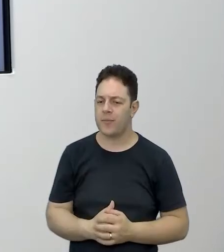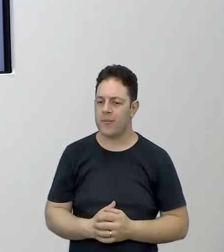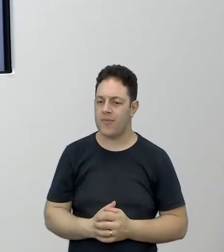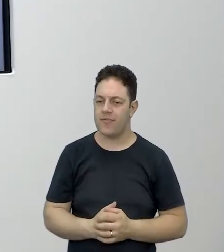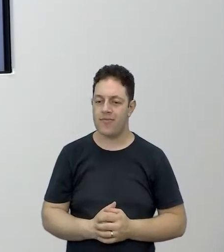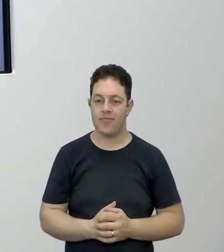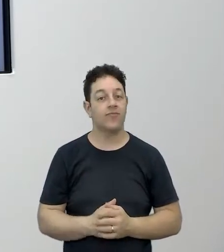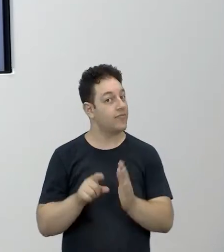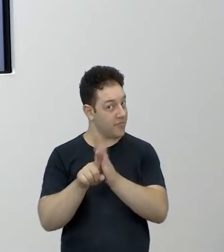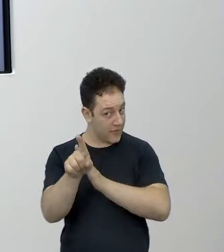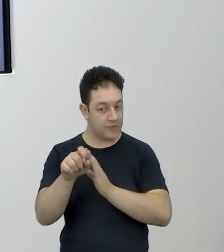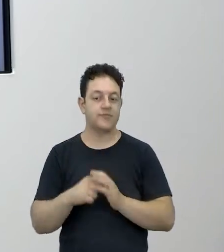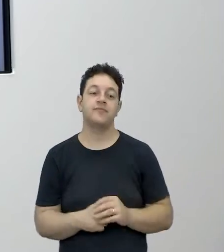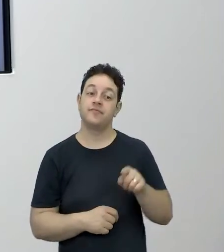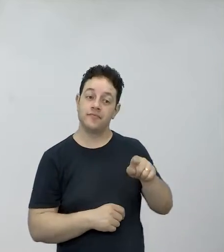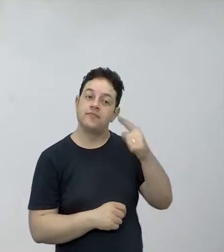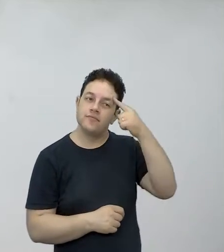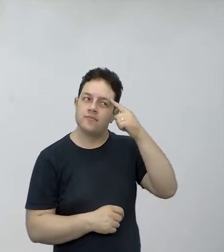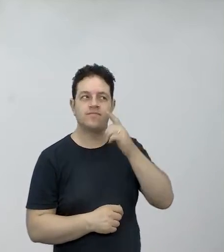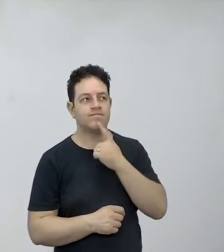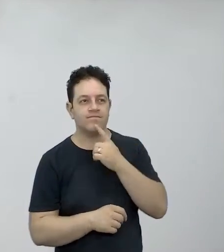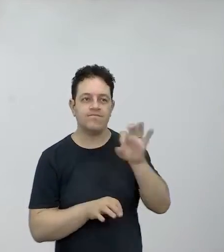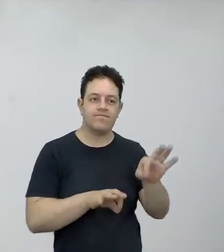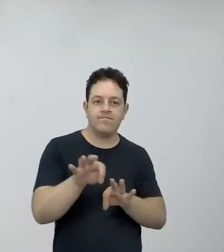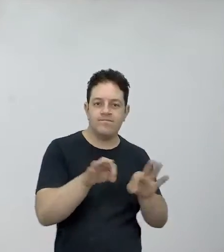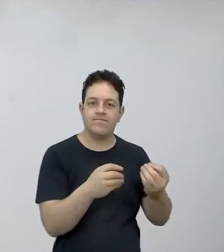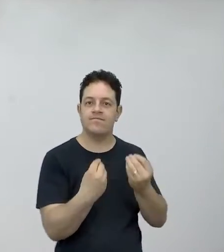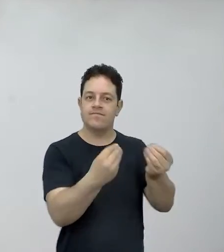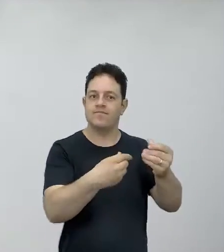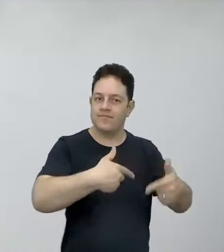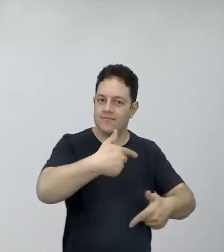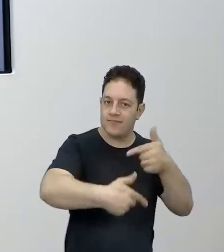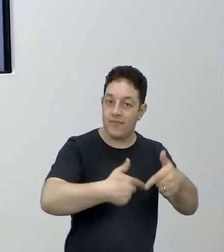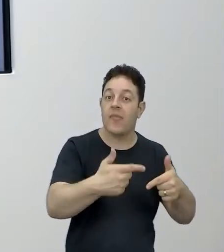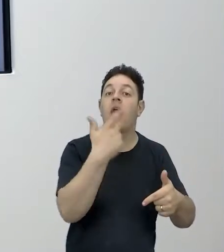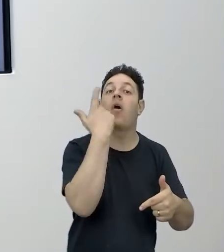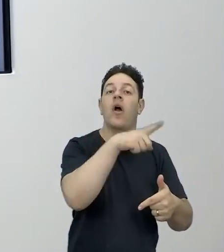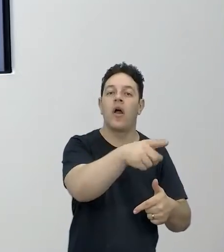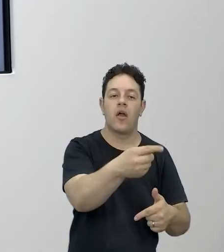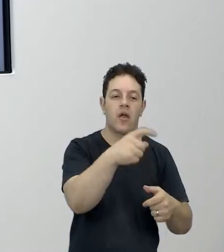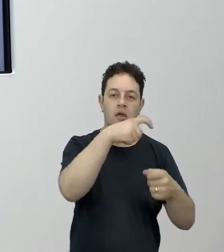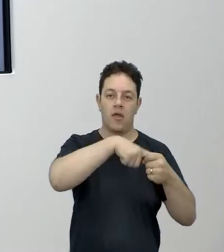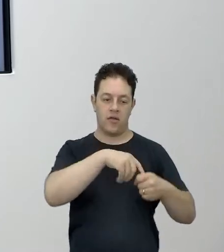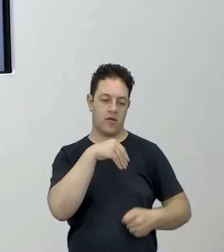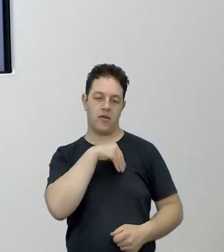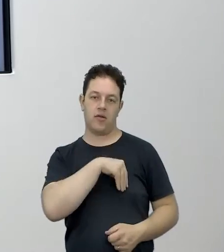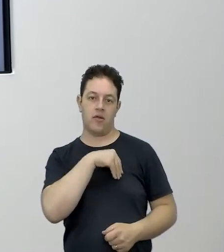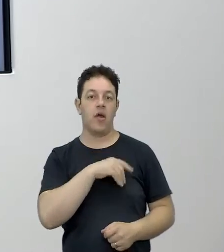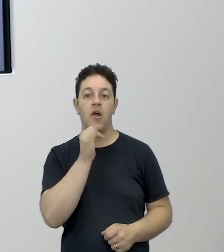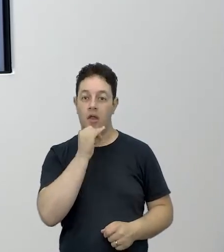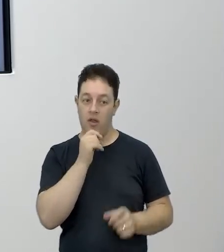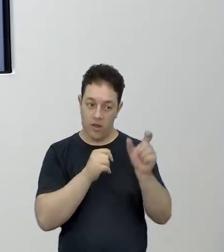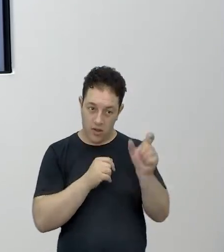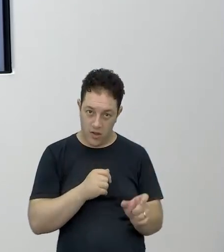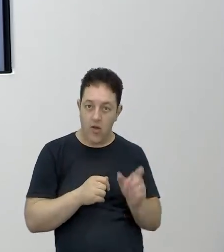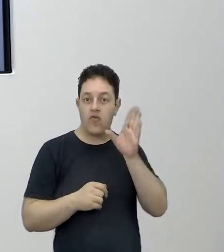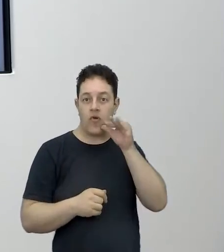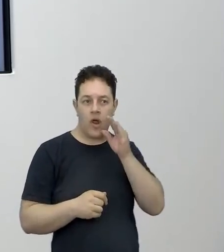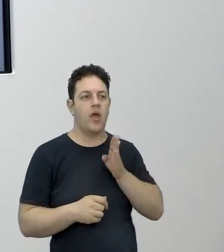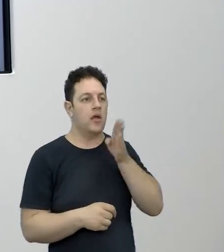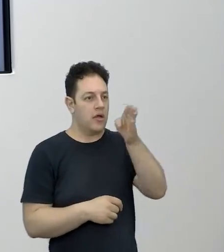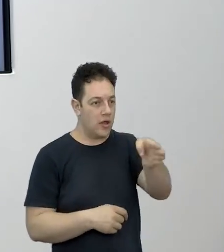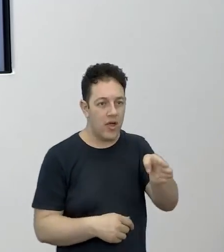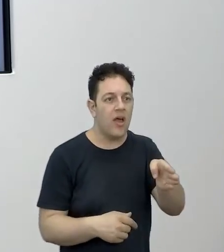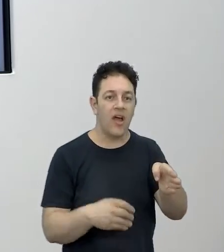consumo? Organizando o trabalho. Organizando o trabalho para que ele tenha uma renda. Porque se o trabalhador não tiver renda, ele